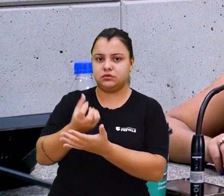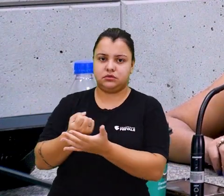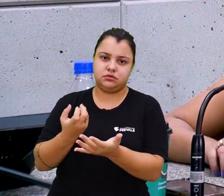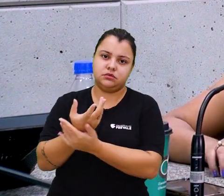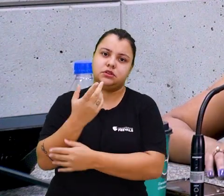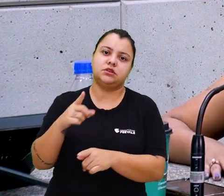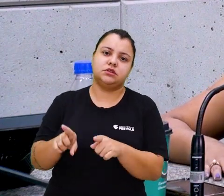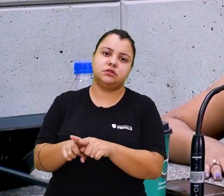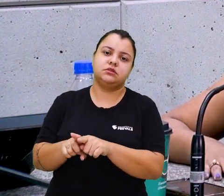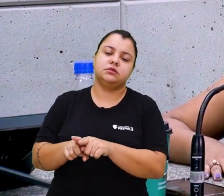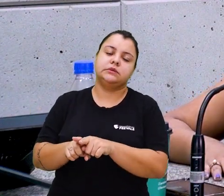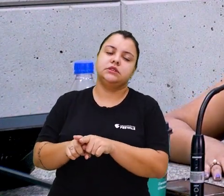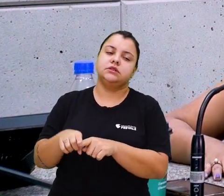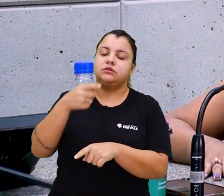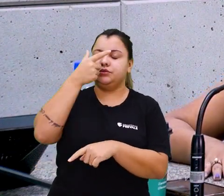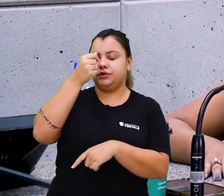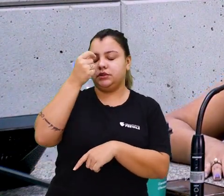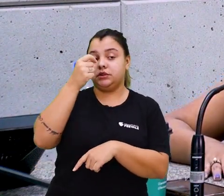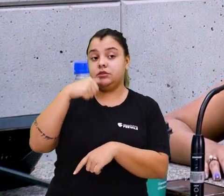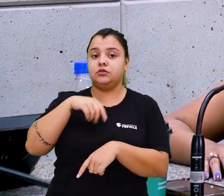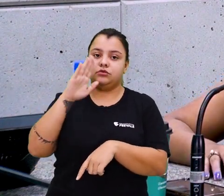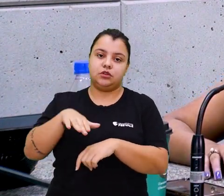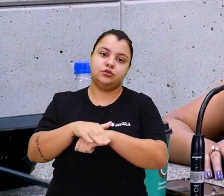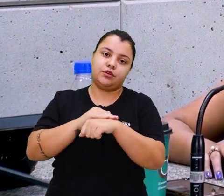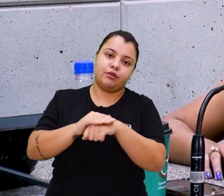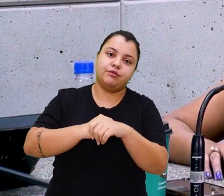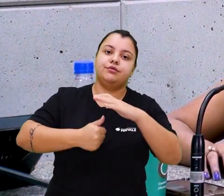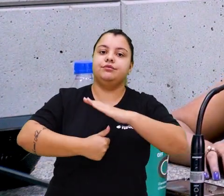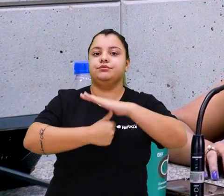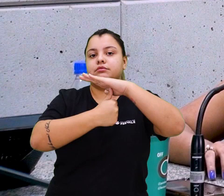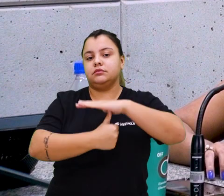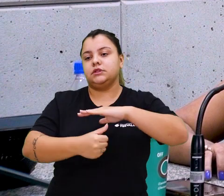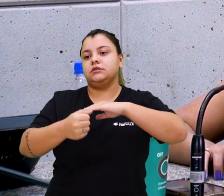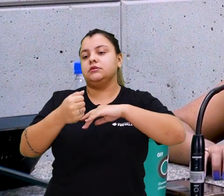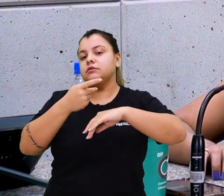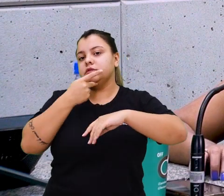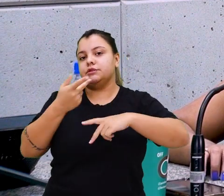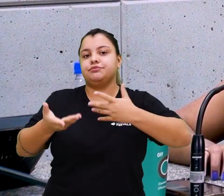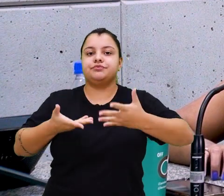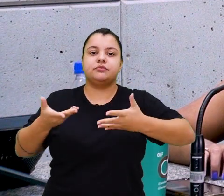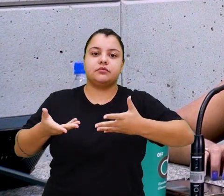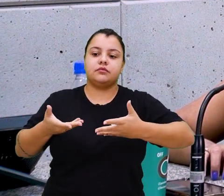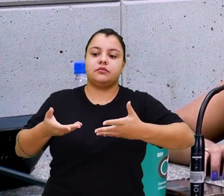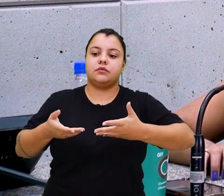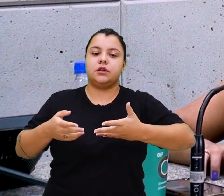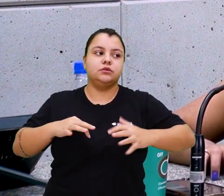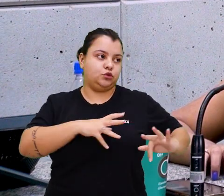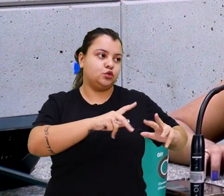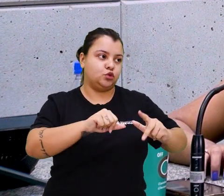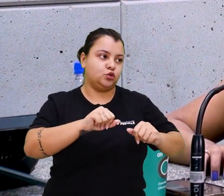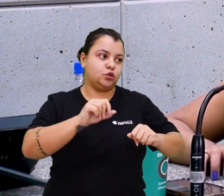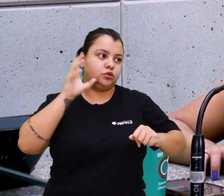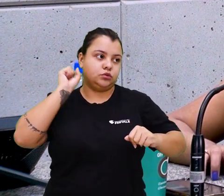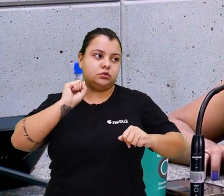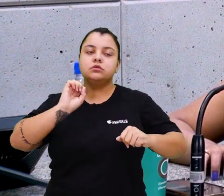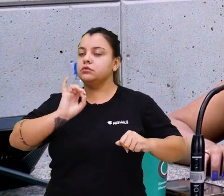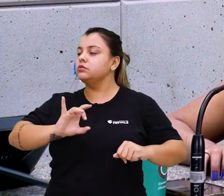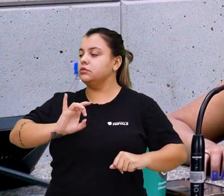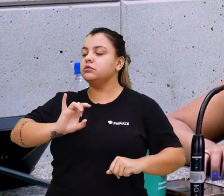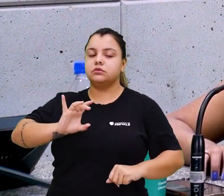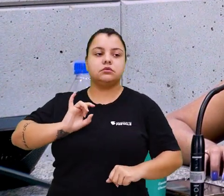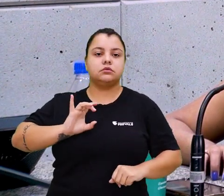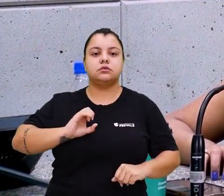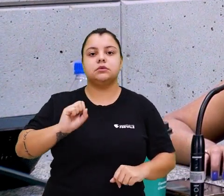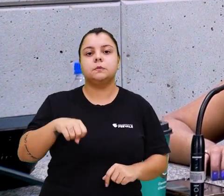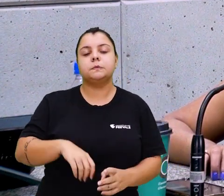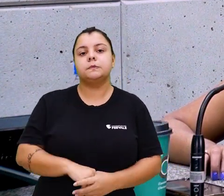universidade então a gente já conversou com a reitora conversamos com ela ó todos eles são de áudio todos que tem todos são de áudio todos são